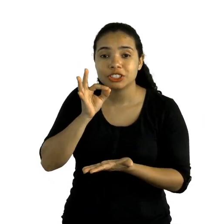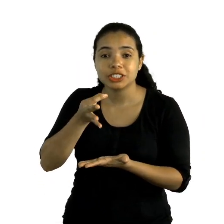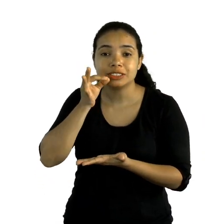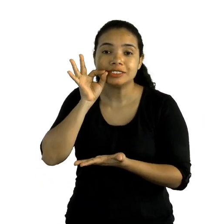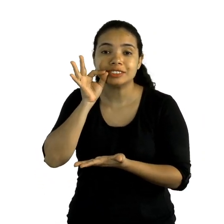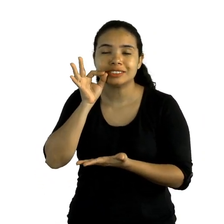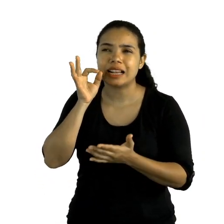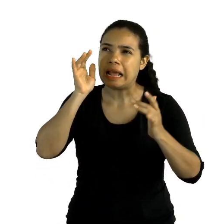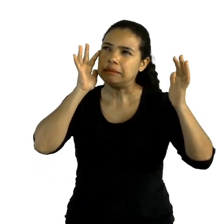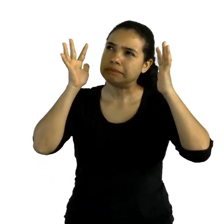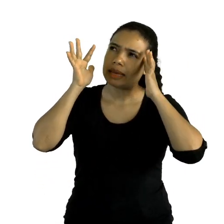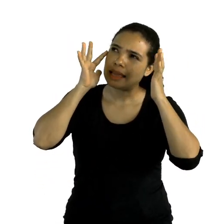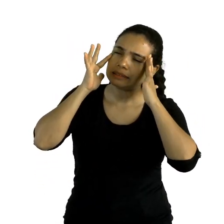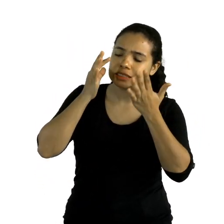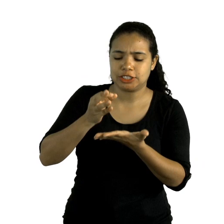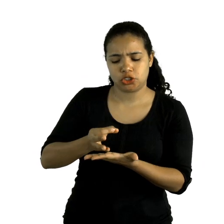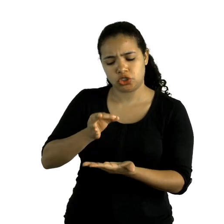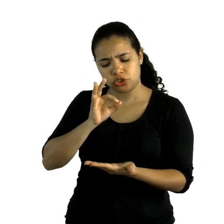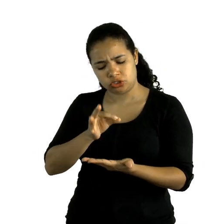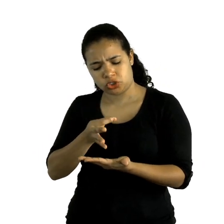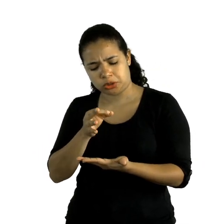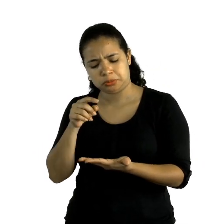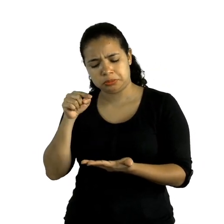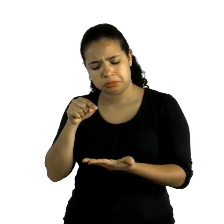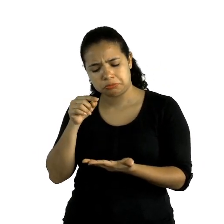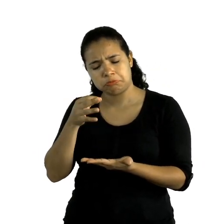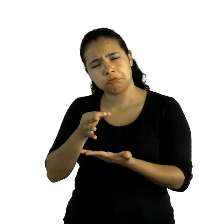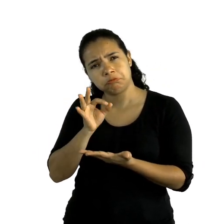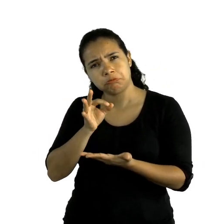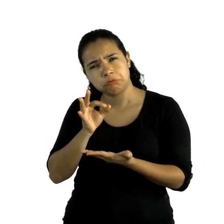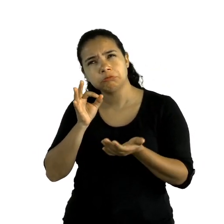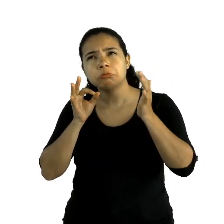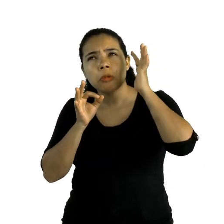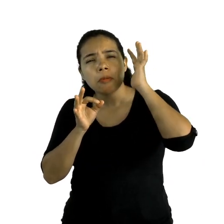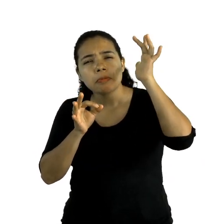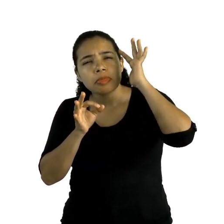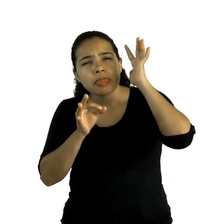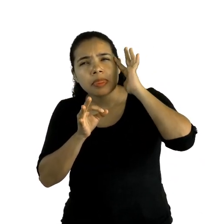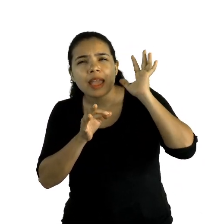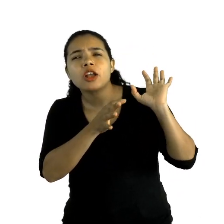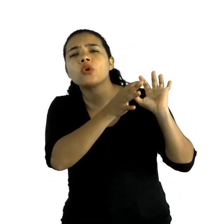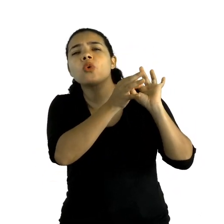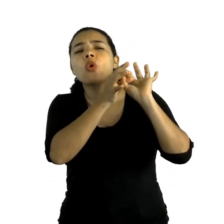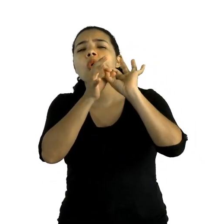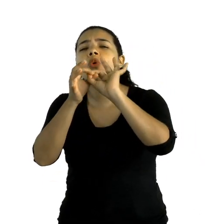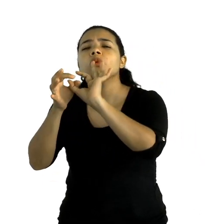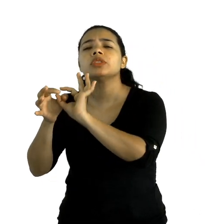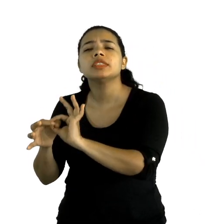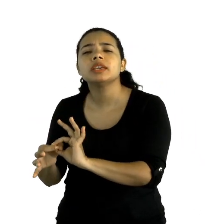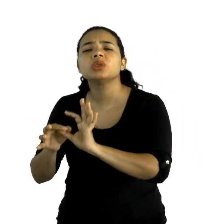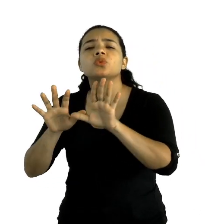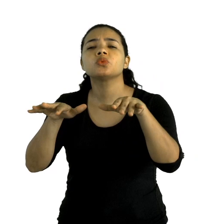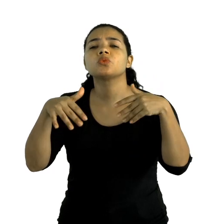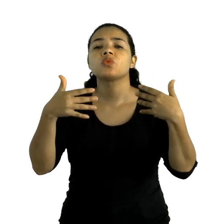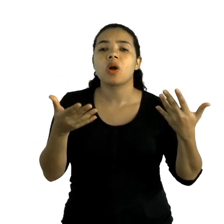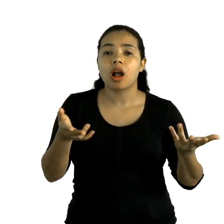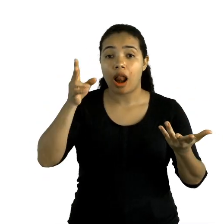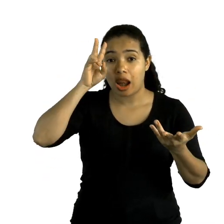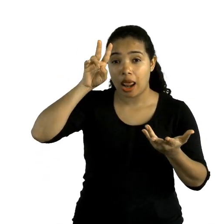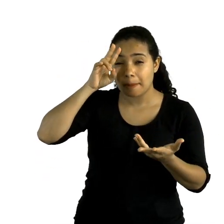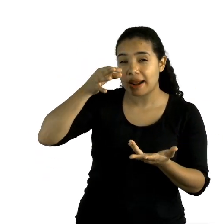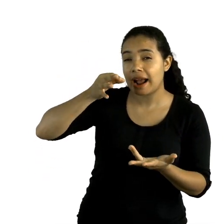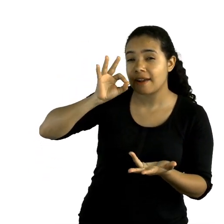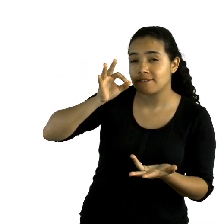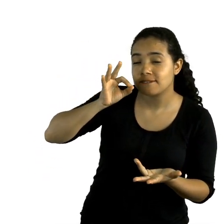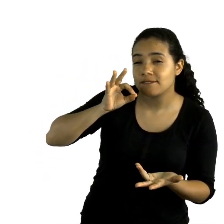você pensa em xícara, logo você pensa em quê? Você lembra do quê? Será que você lembra de um